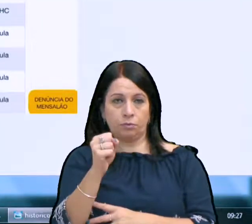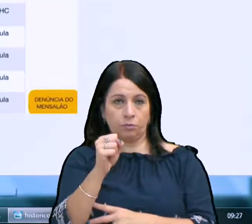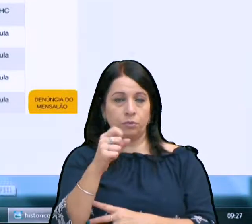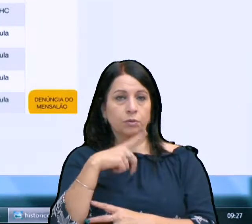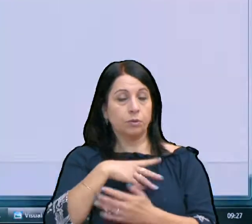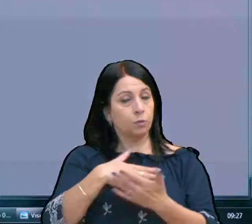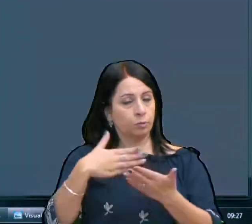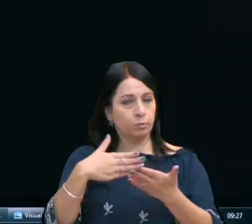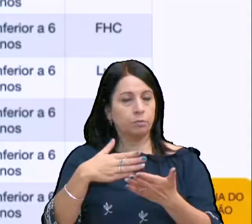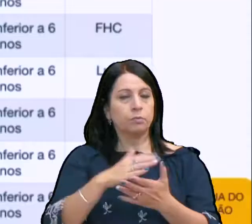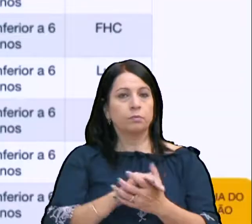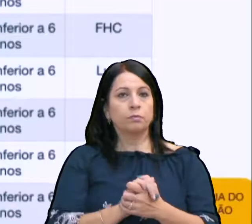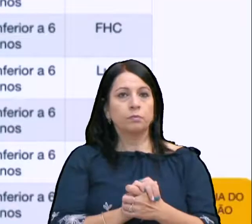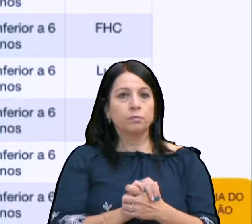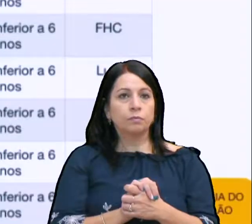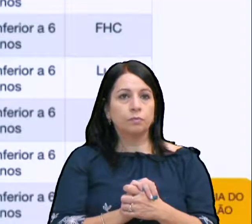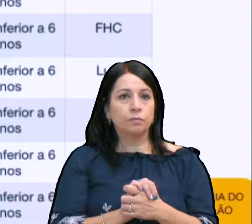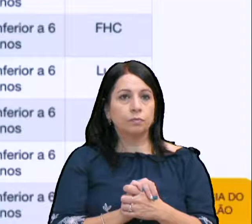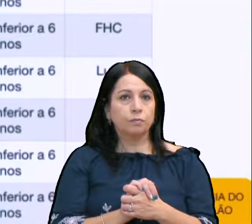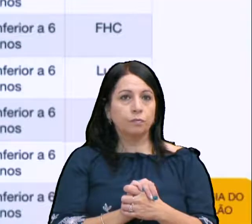1998, e aí começa em